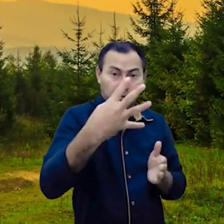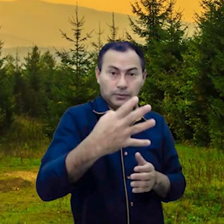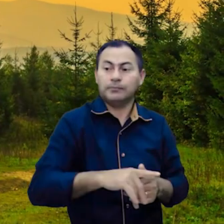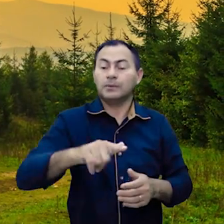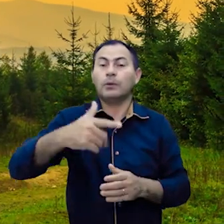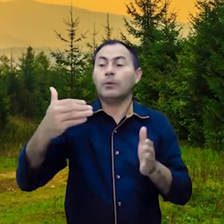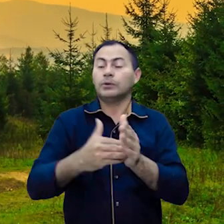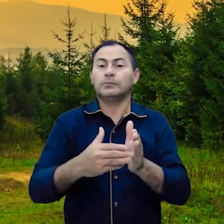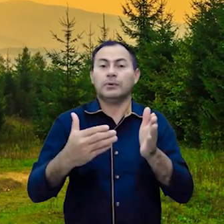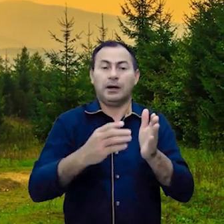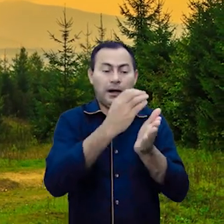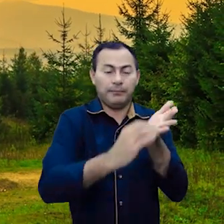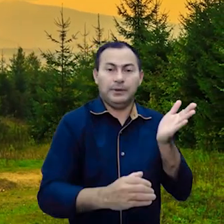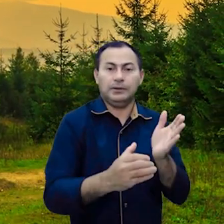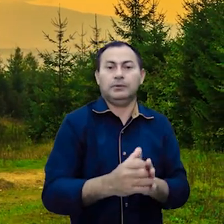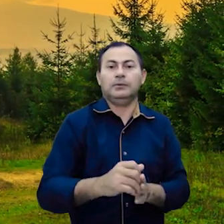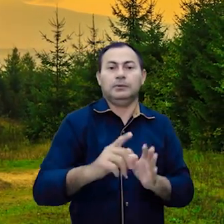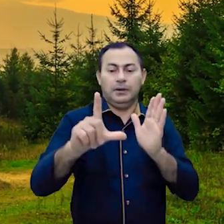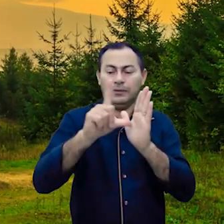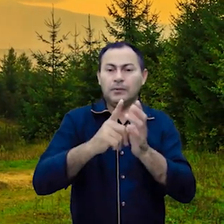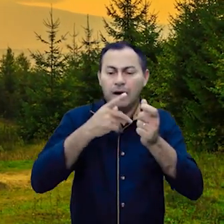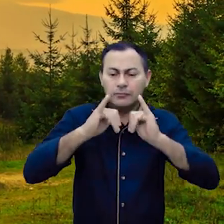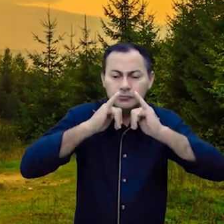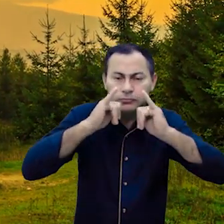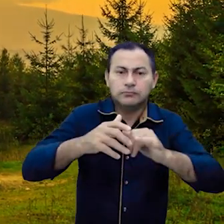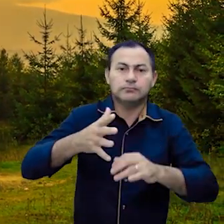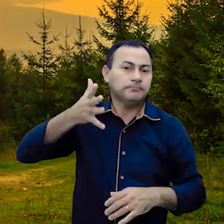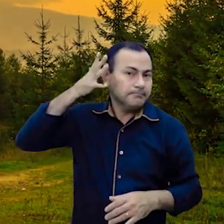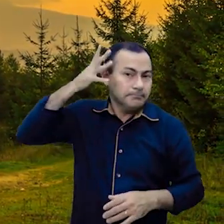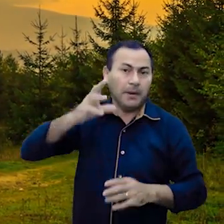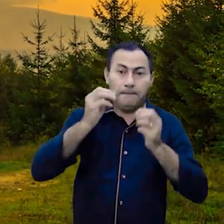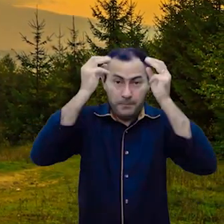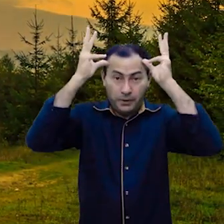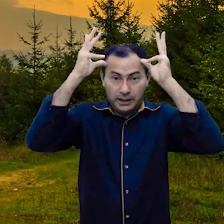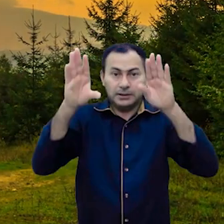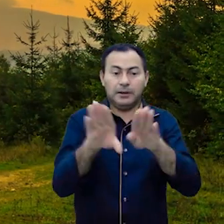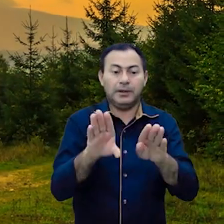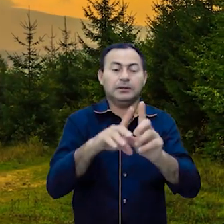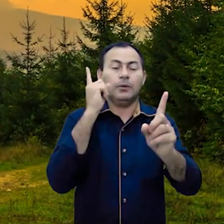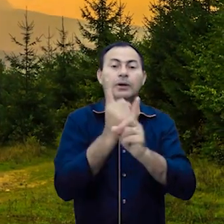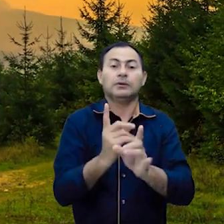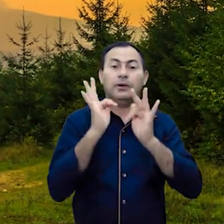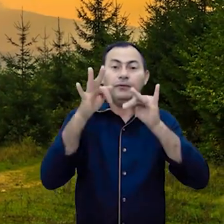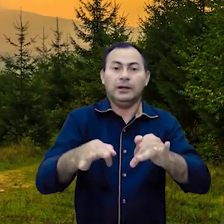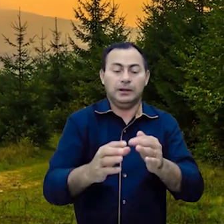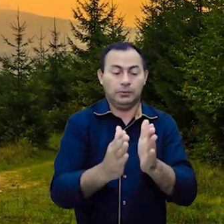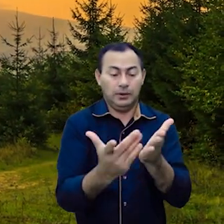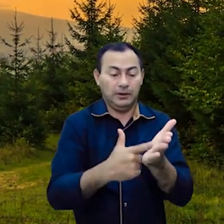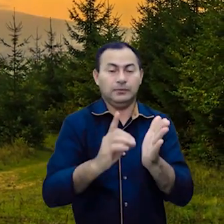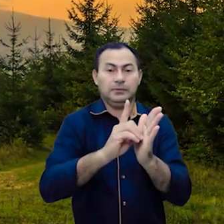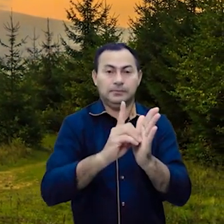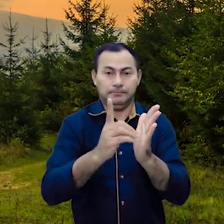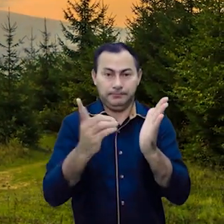nos últimos capítulos de Levítico nós encontramos a magnífica pregação de Moisés também encontramos isto no final